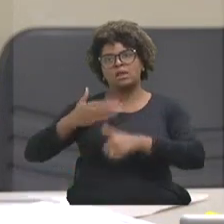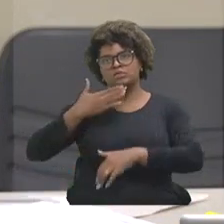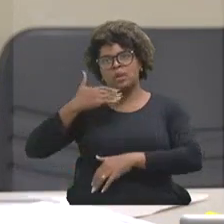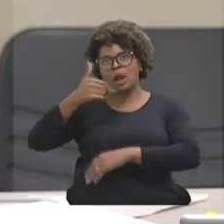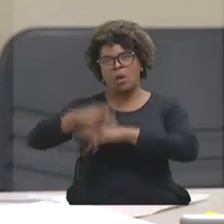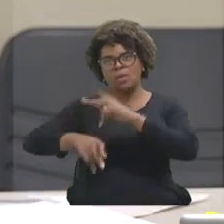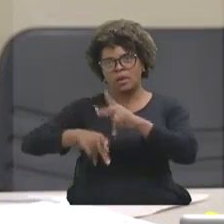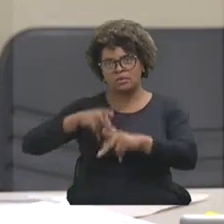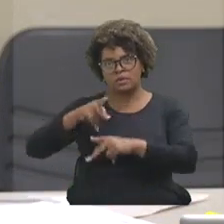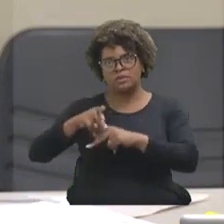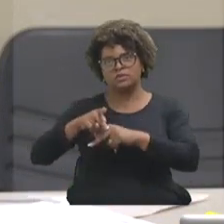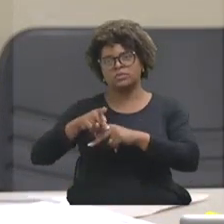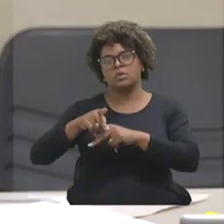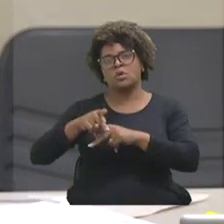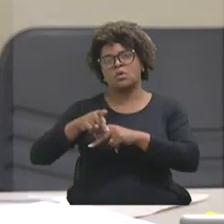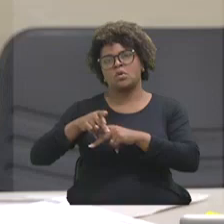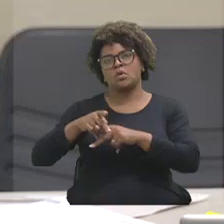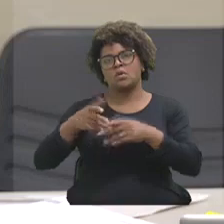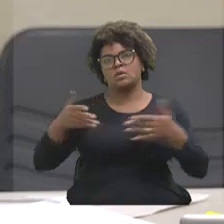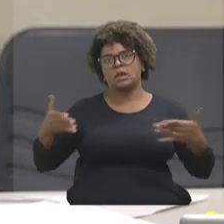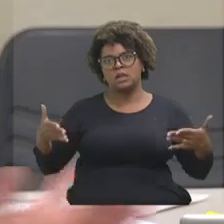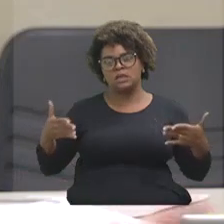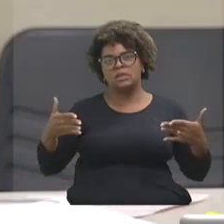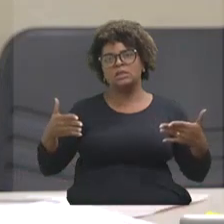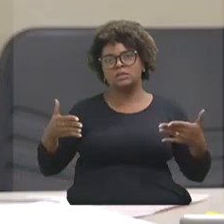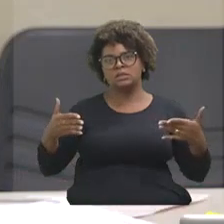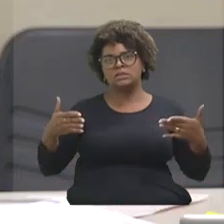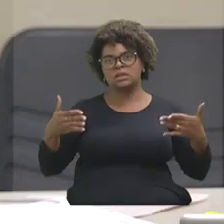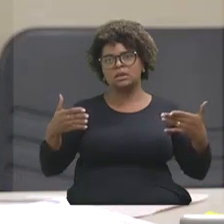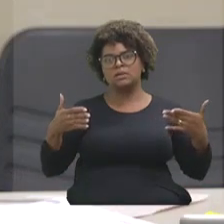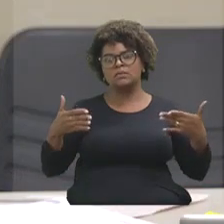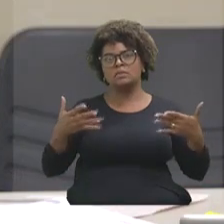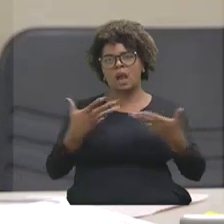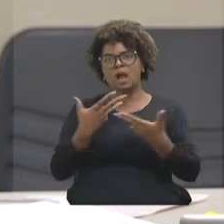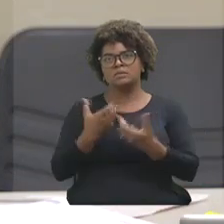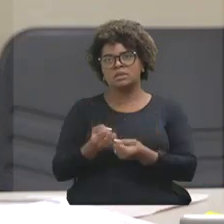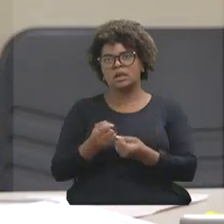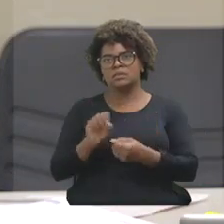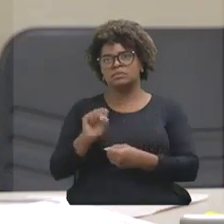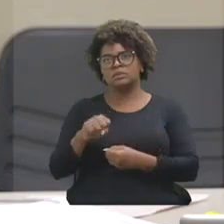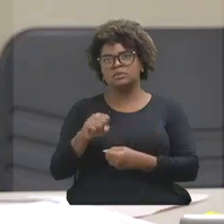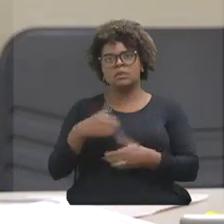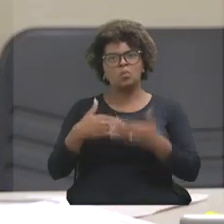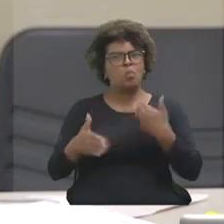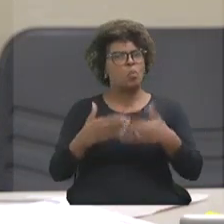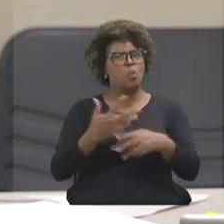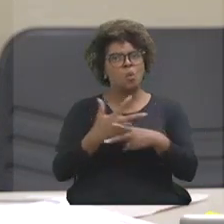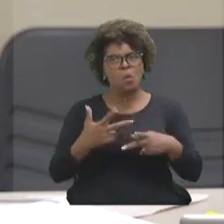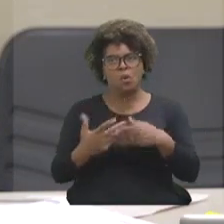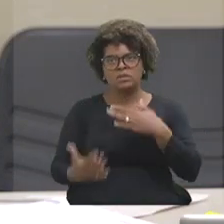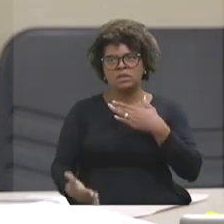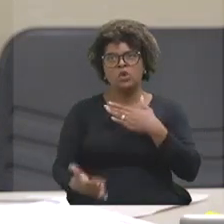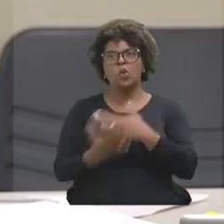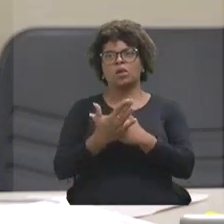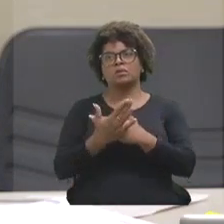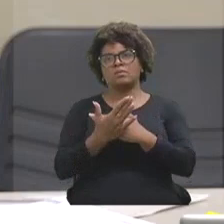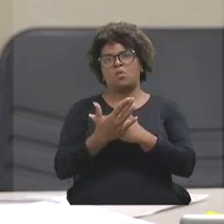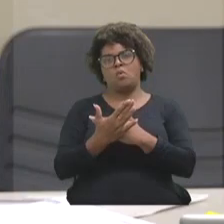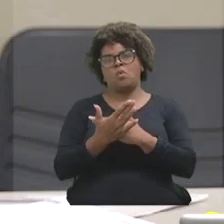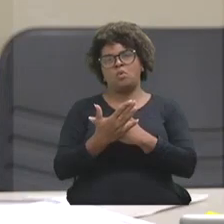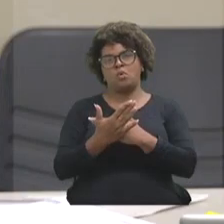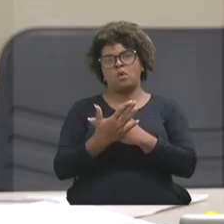levo levo ao Senhor o nosso posicionamento que estou aberto qualquer é ação que for contribuir é para